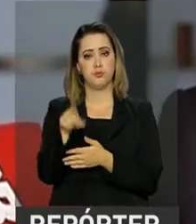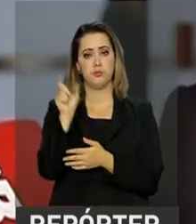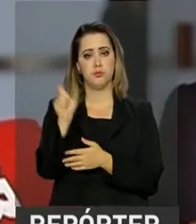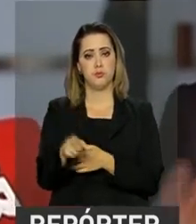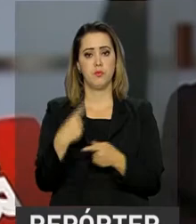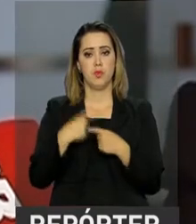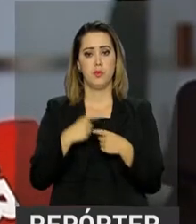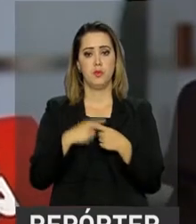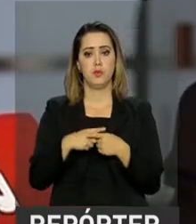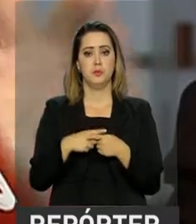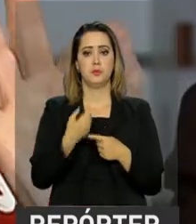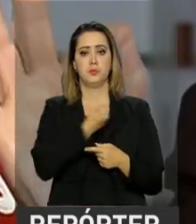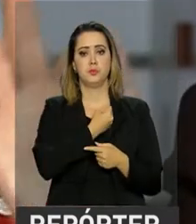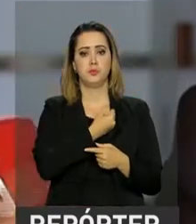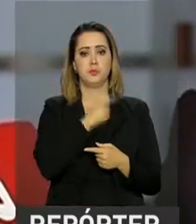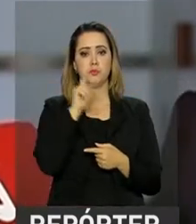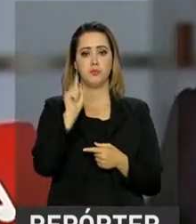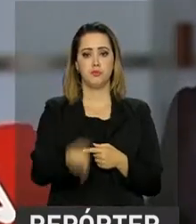questão. Porque os números são,